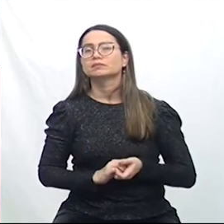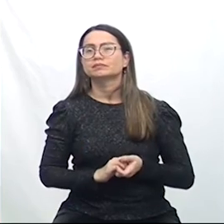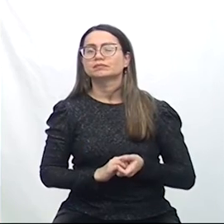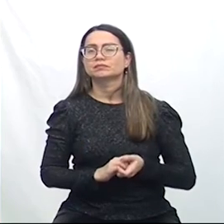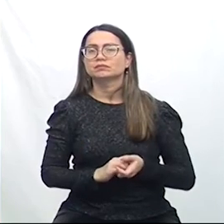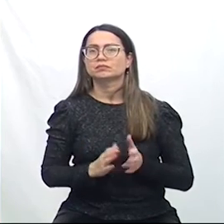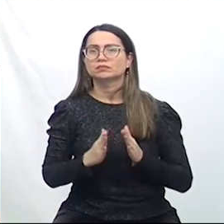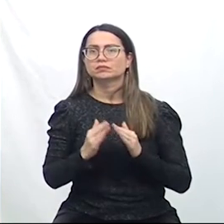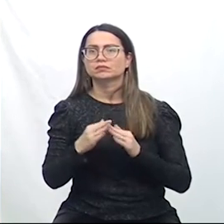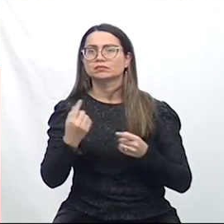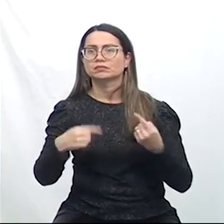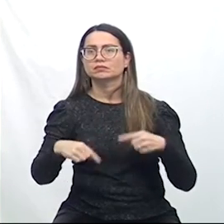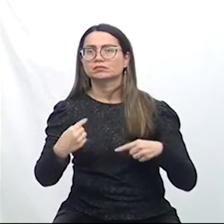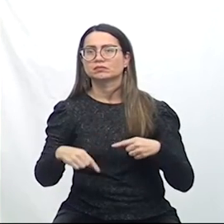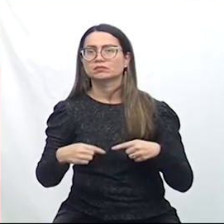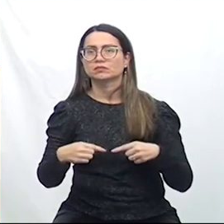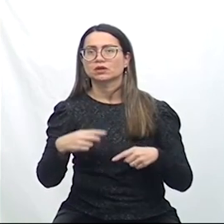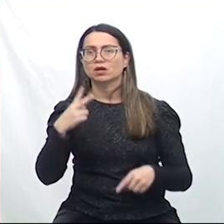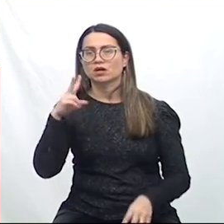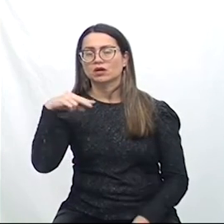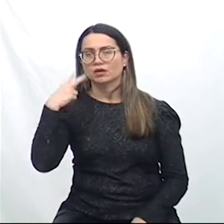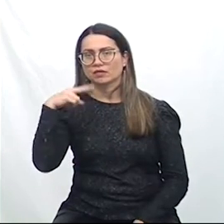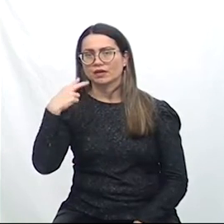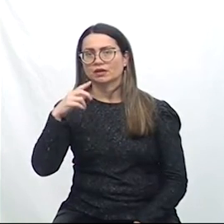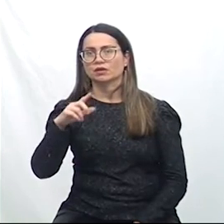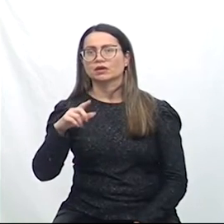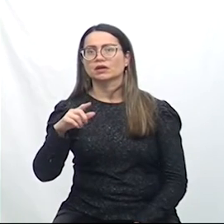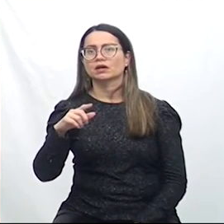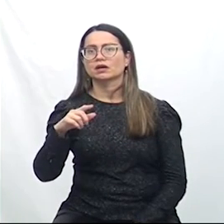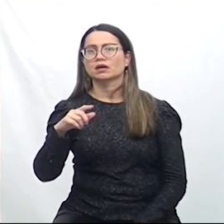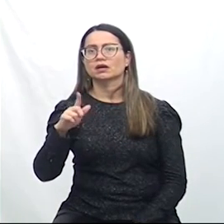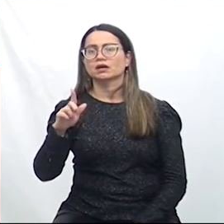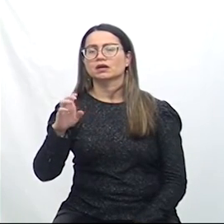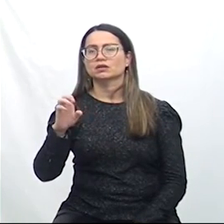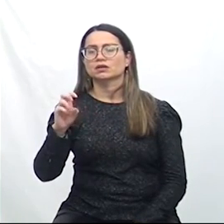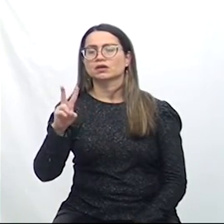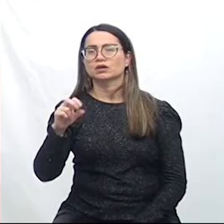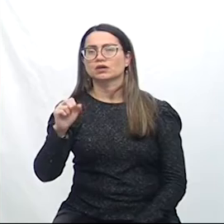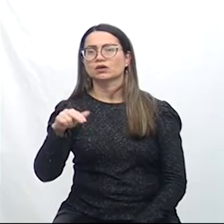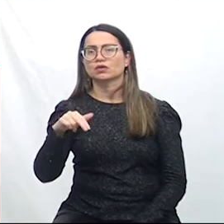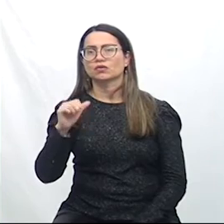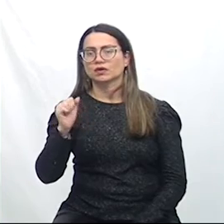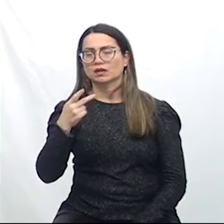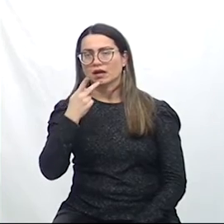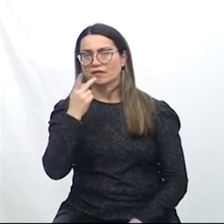discussão. Com a palavra, vereadora autora Giovana Benedetti Zanetti.